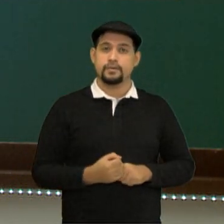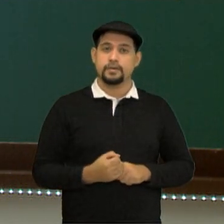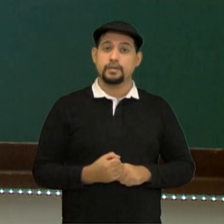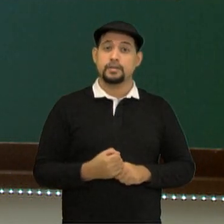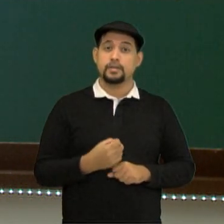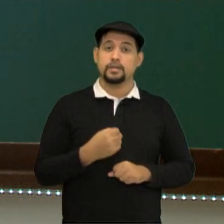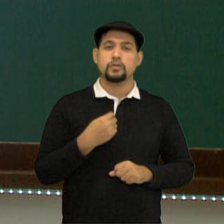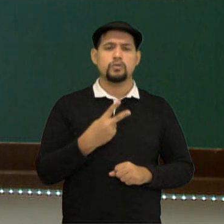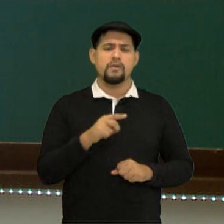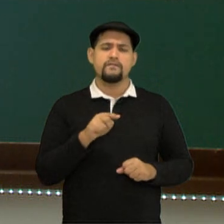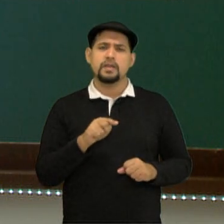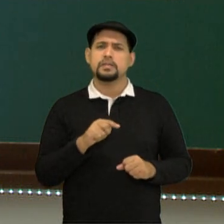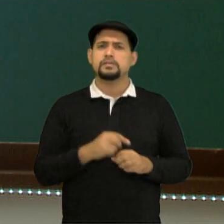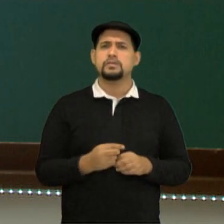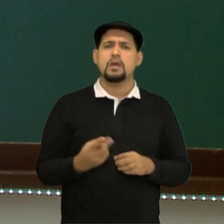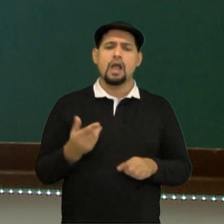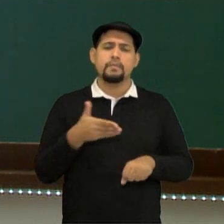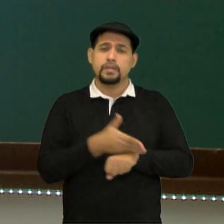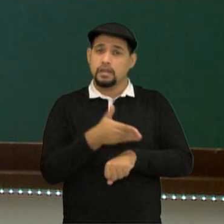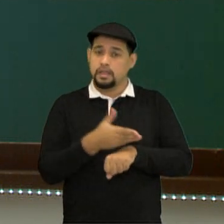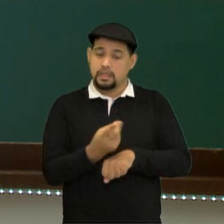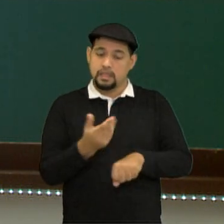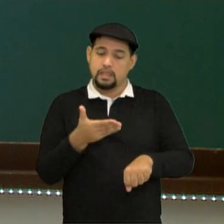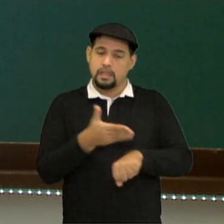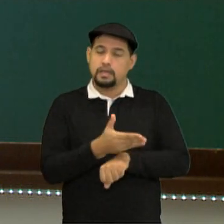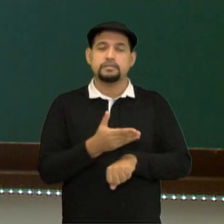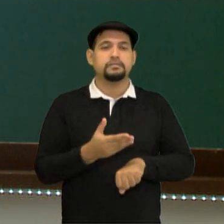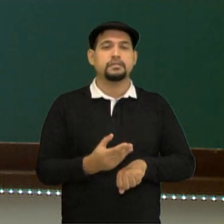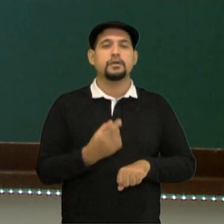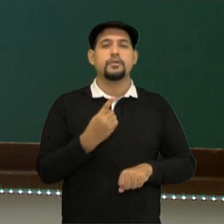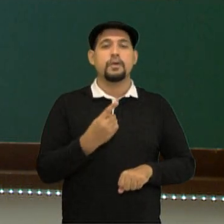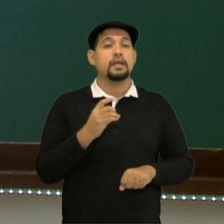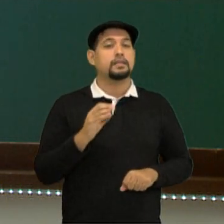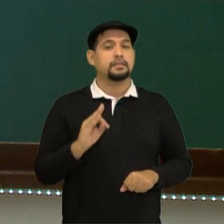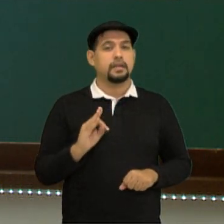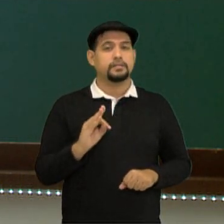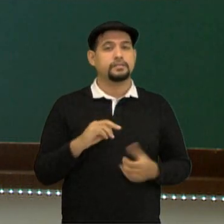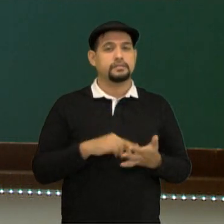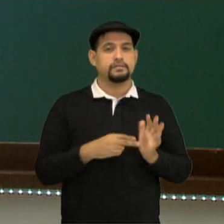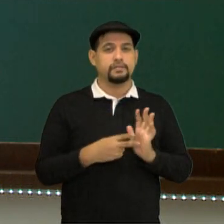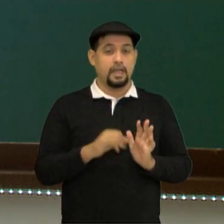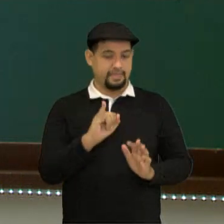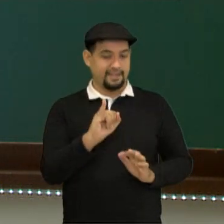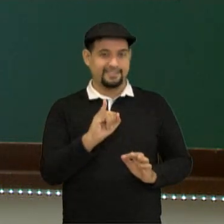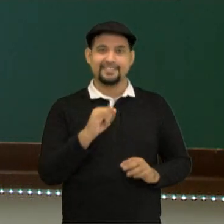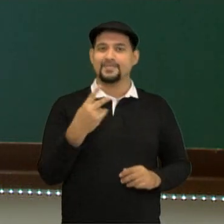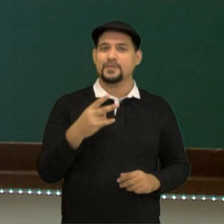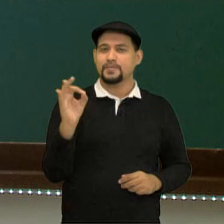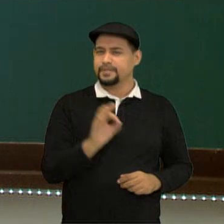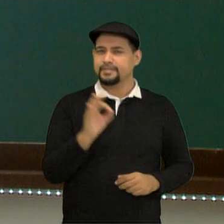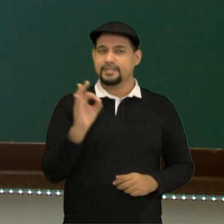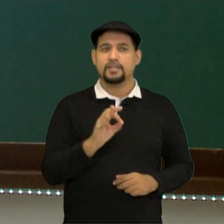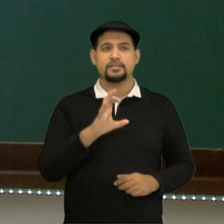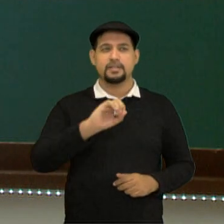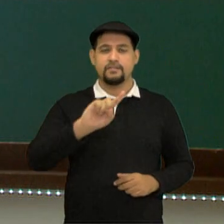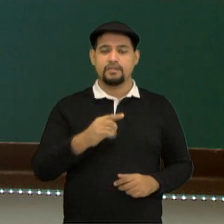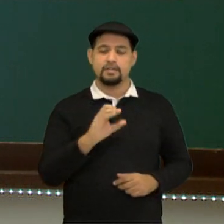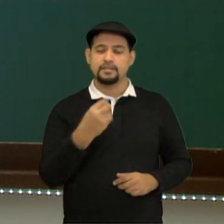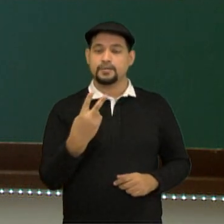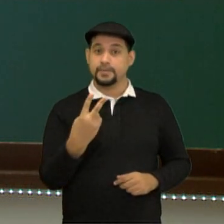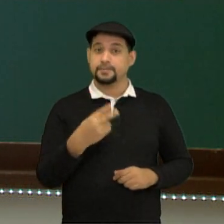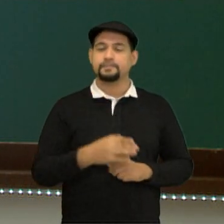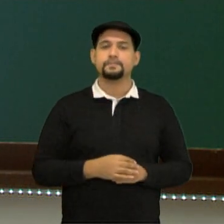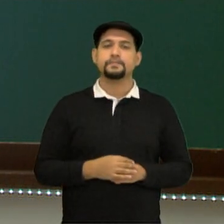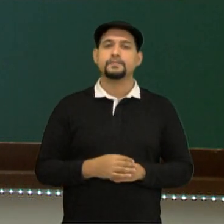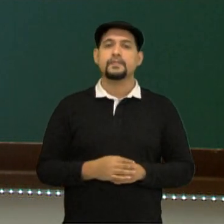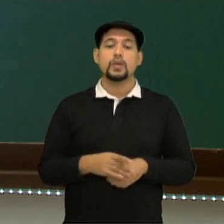vezes o capital inicial. O capital inicial, a taxa que é 2%, que a gente transformou em decimal, 0,02, e